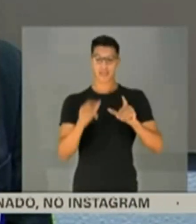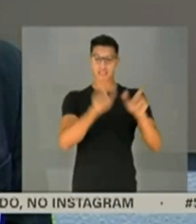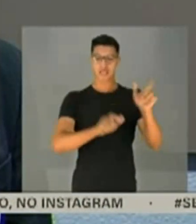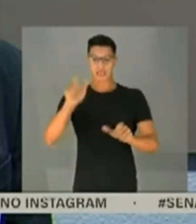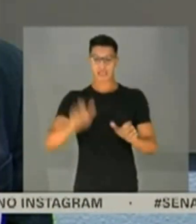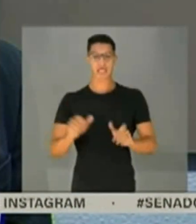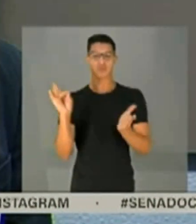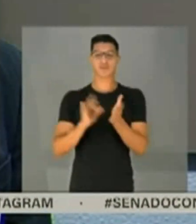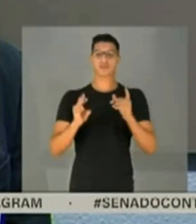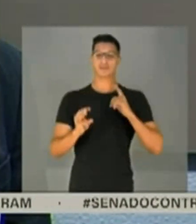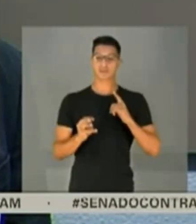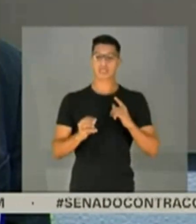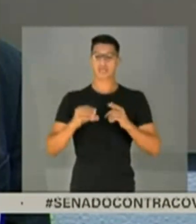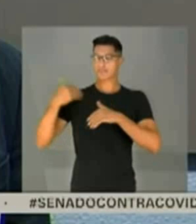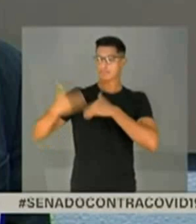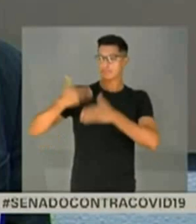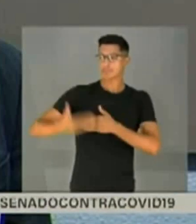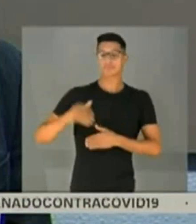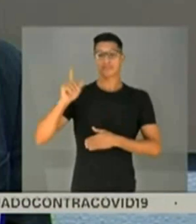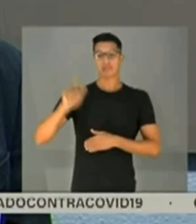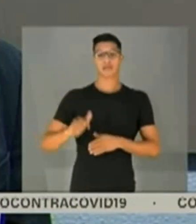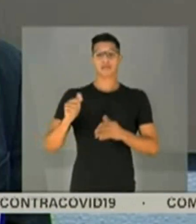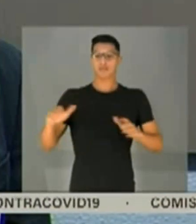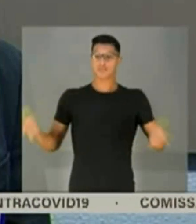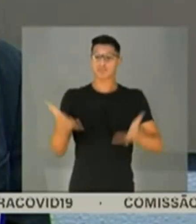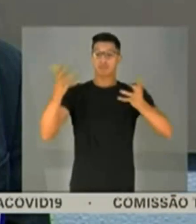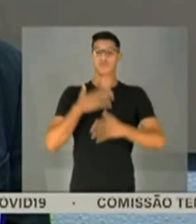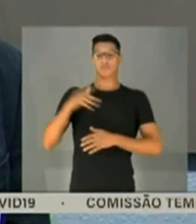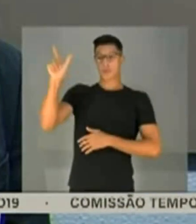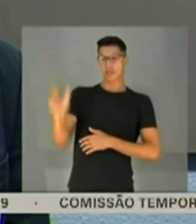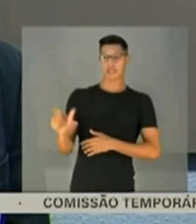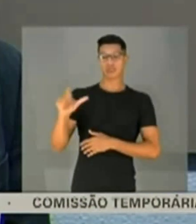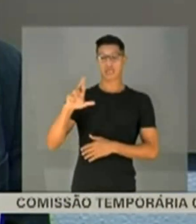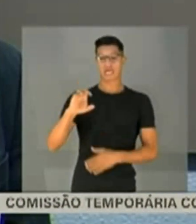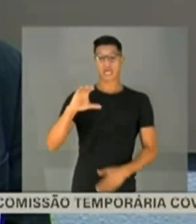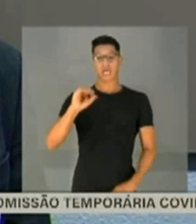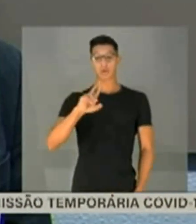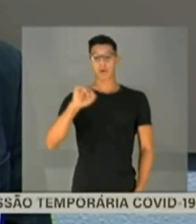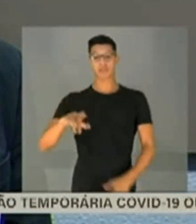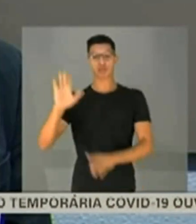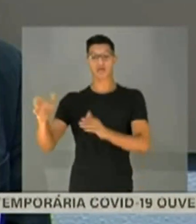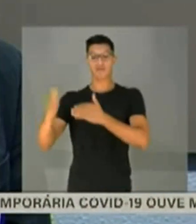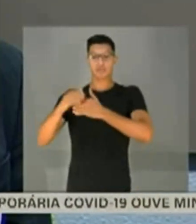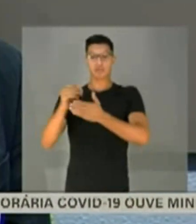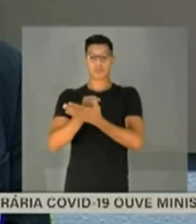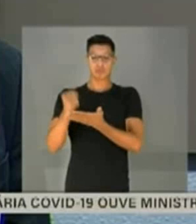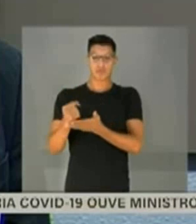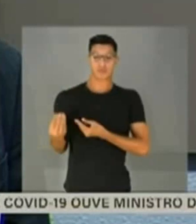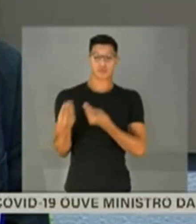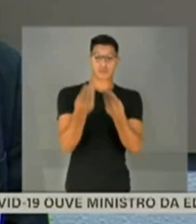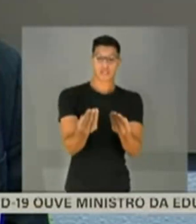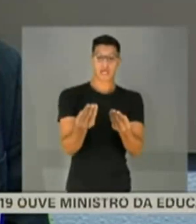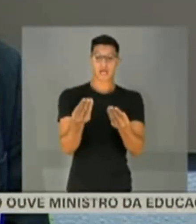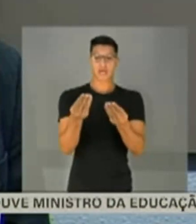fixo, entendeu? Ele tem recorrência. Esse é o grande problema desse meu cliente, ele tem recorrência, fechou alguns contratos lá, de entrega, com o